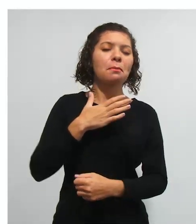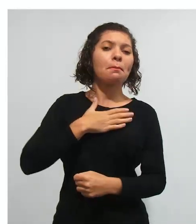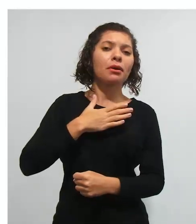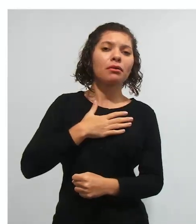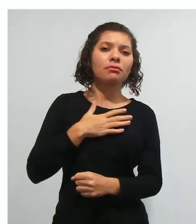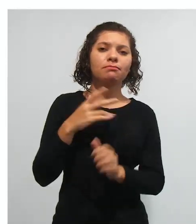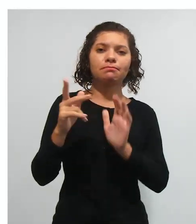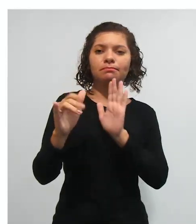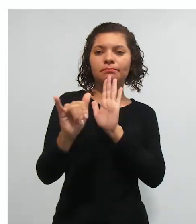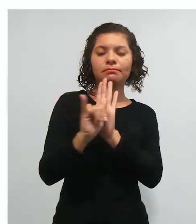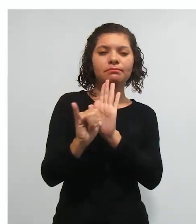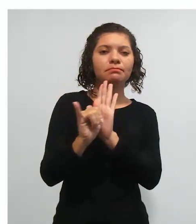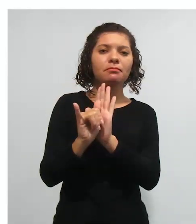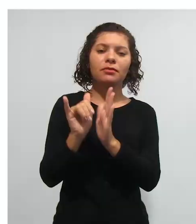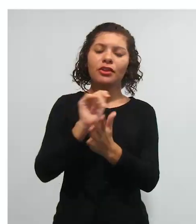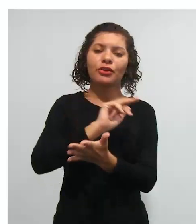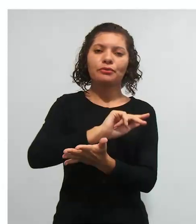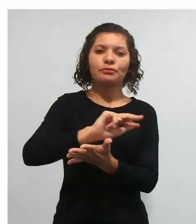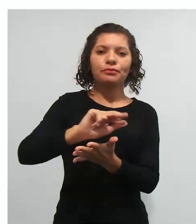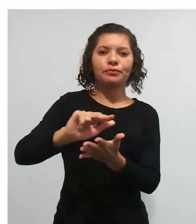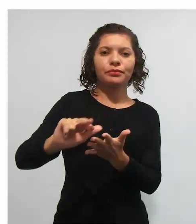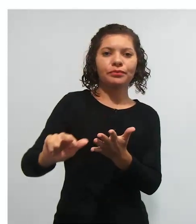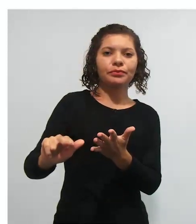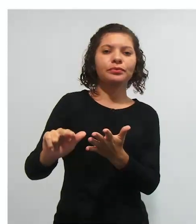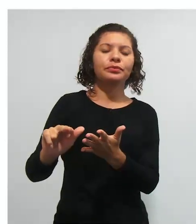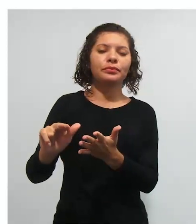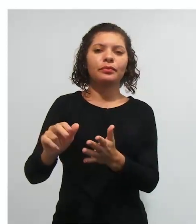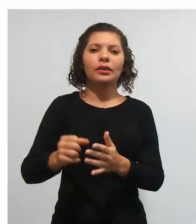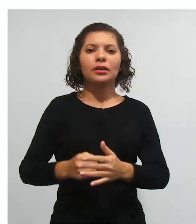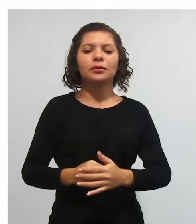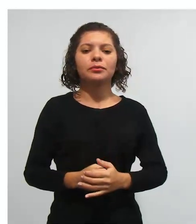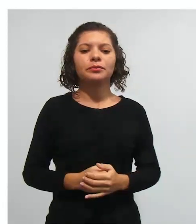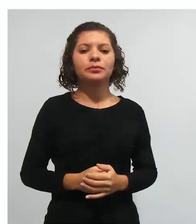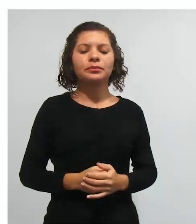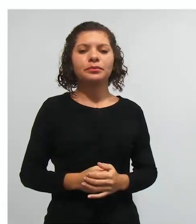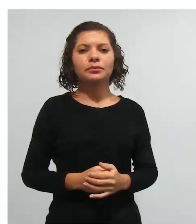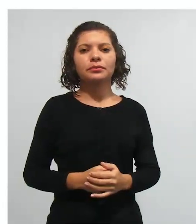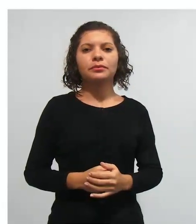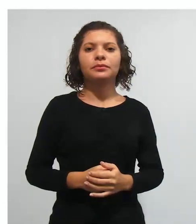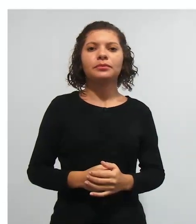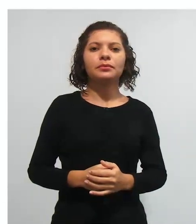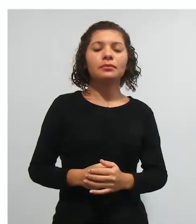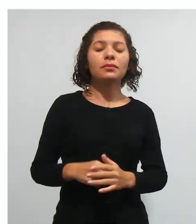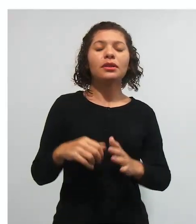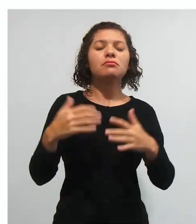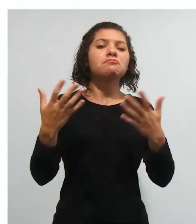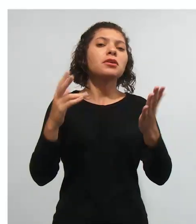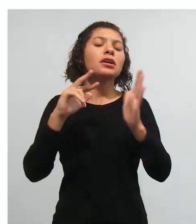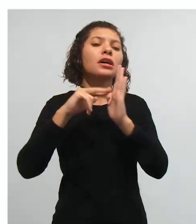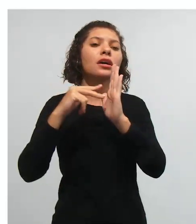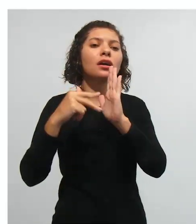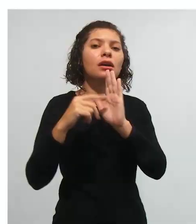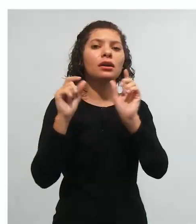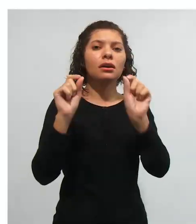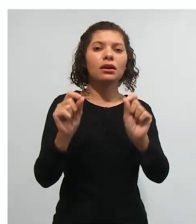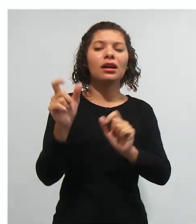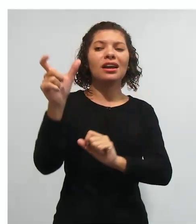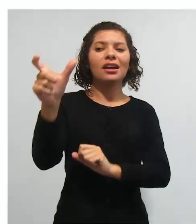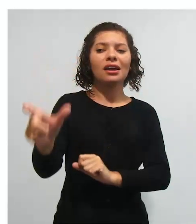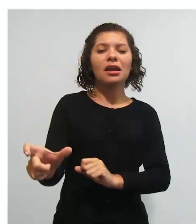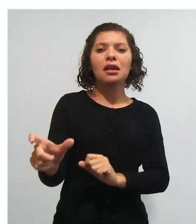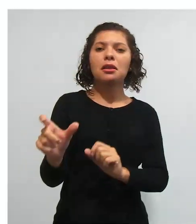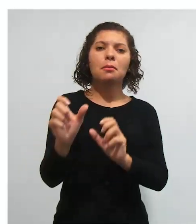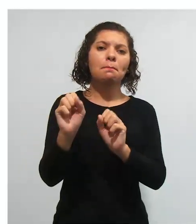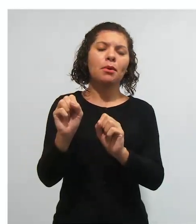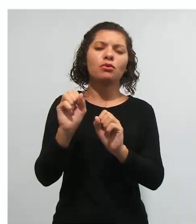alguma ser eu que eu não posso ser que não pode ser um outro eu significa deixar que o